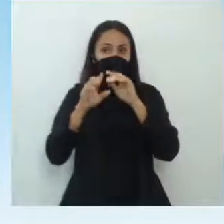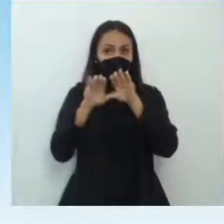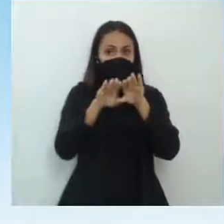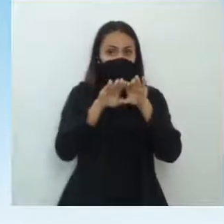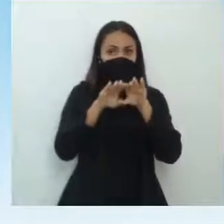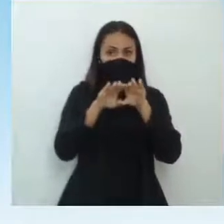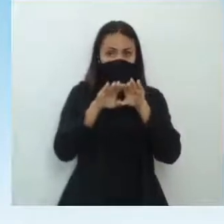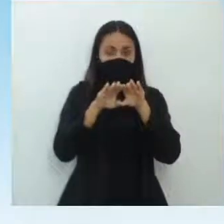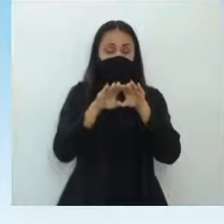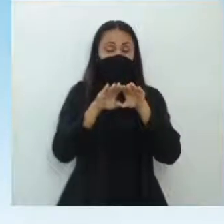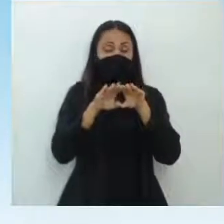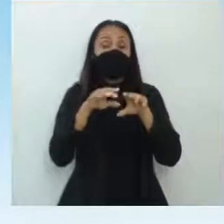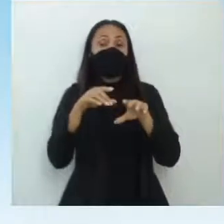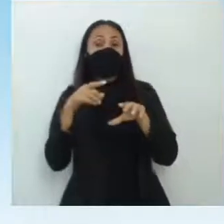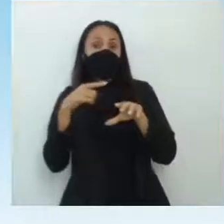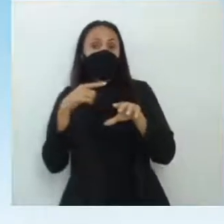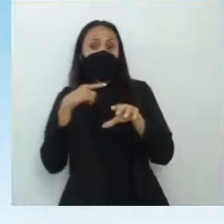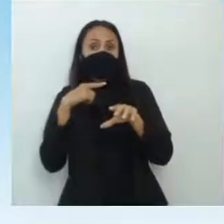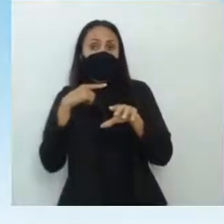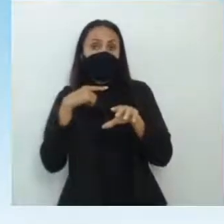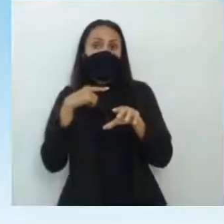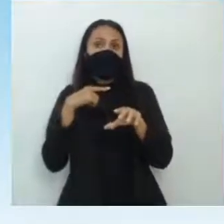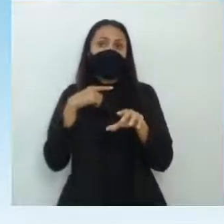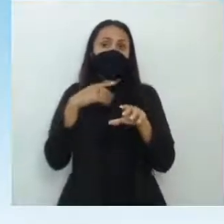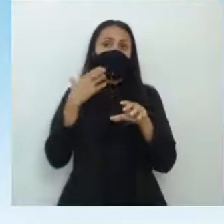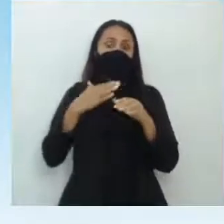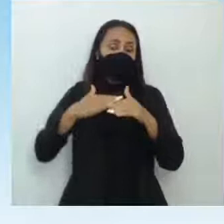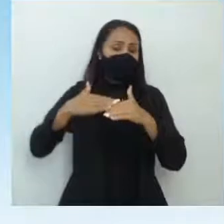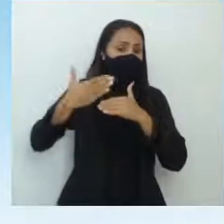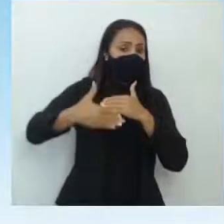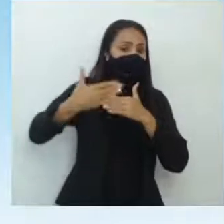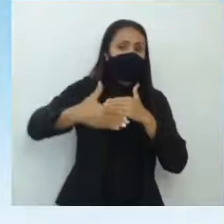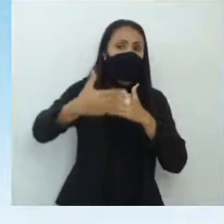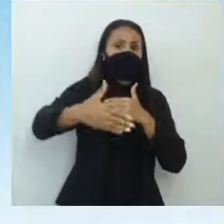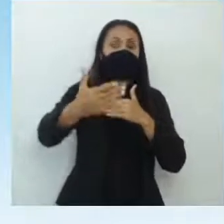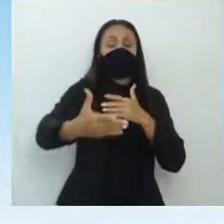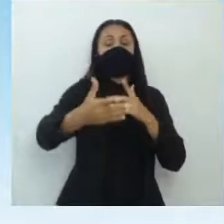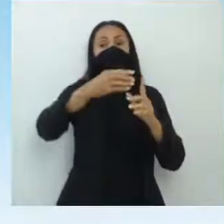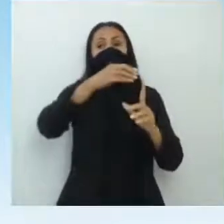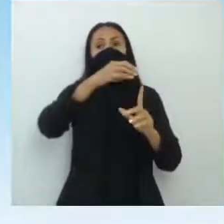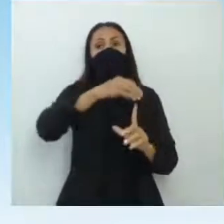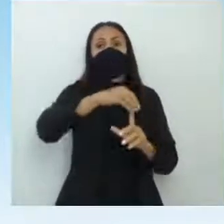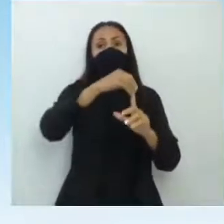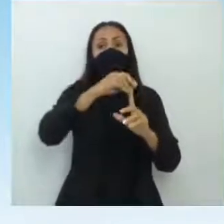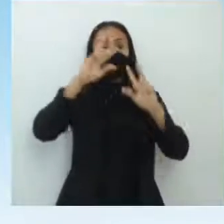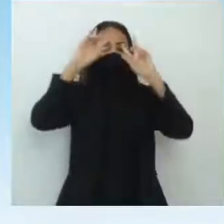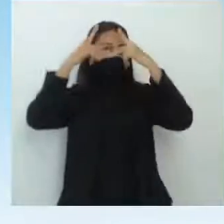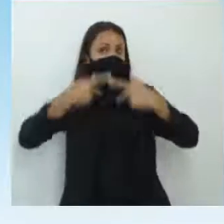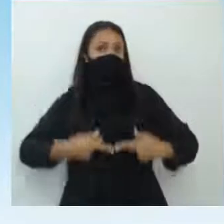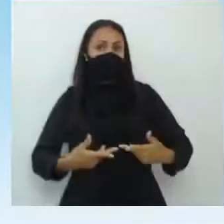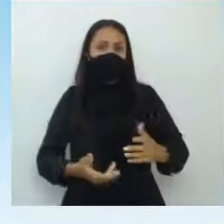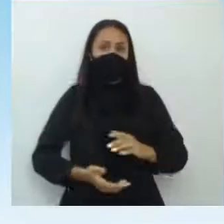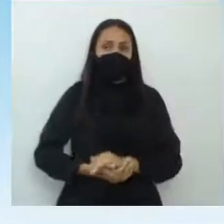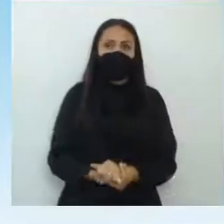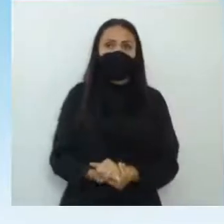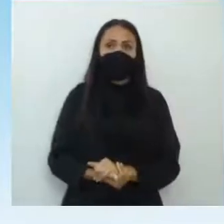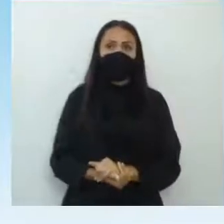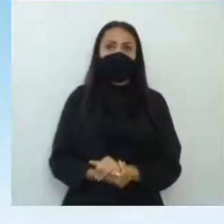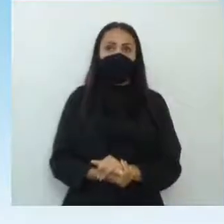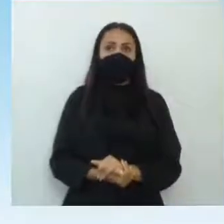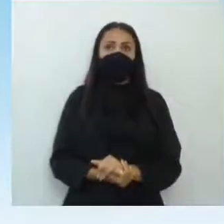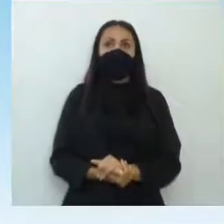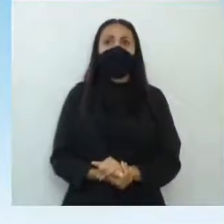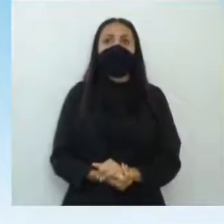Terra, ele tem sido agravado principalmente pela ação humana. As